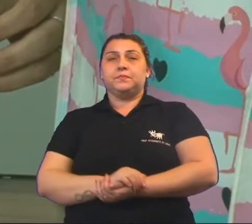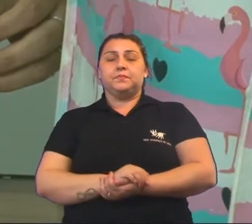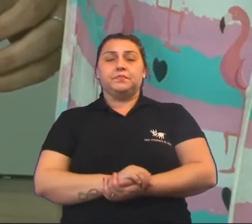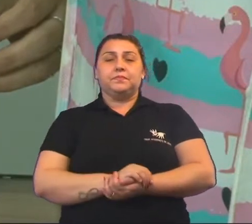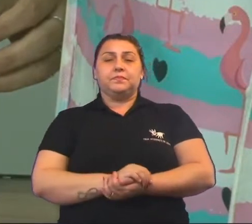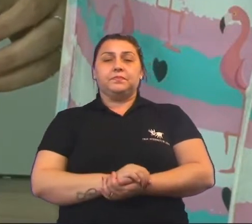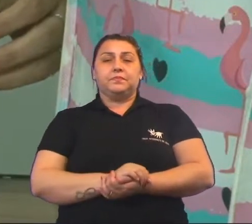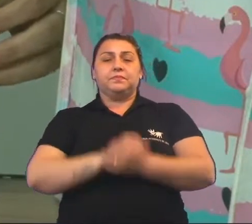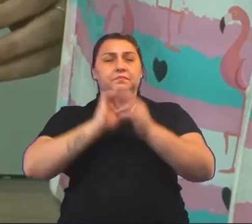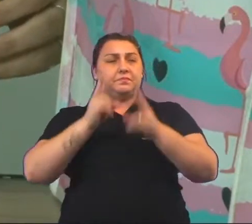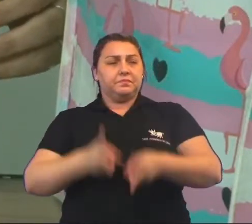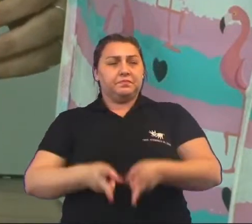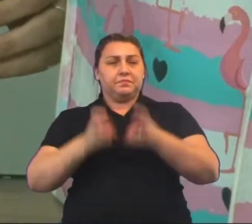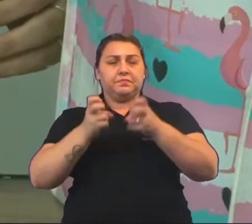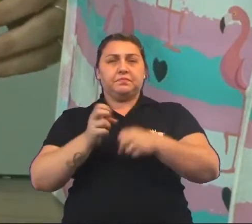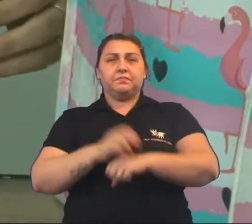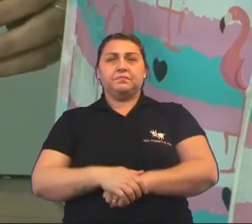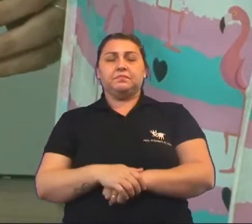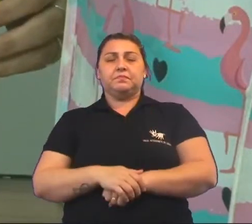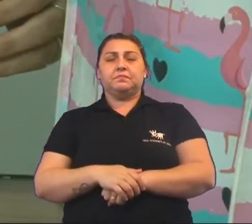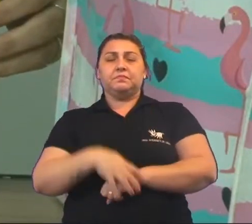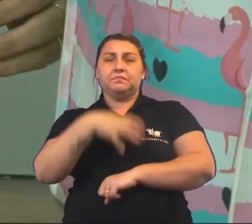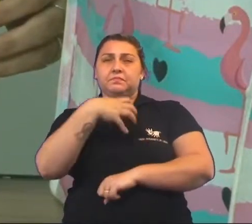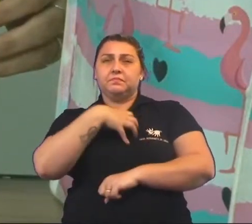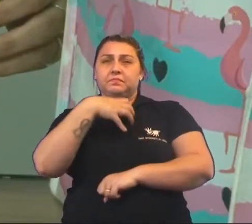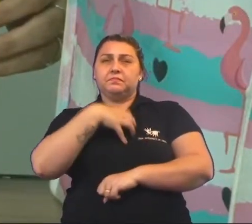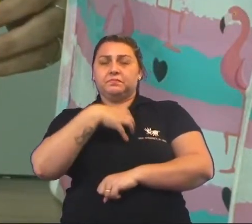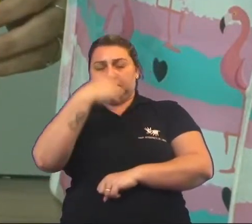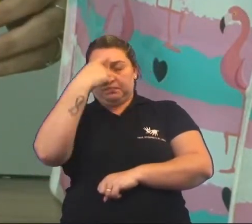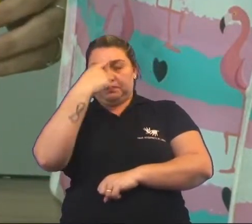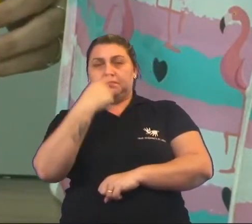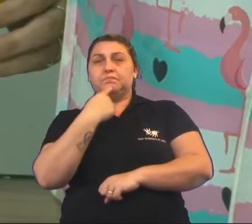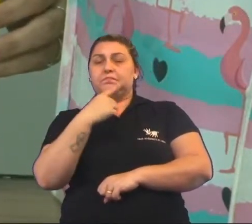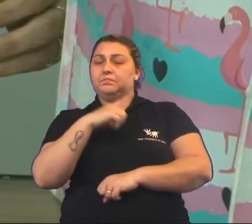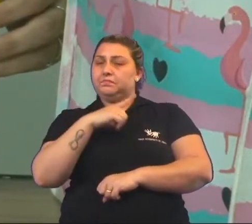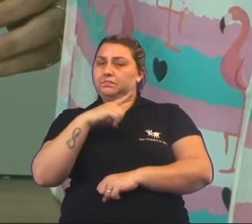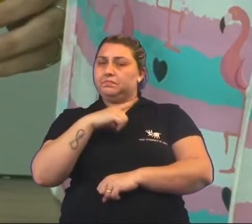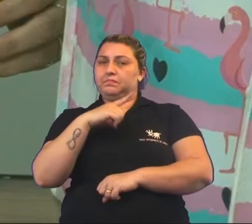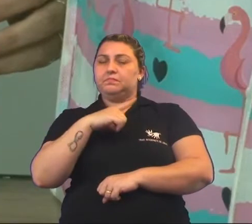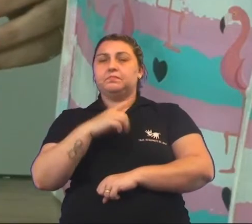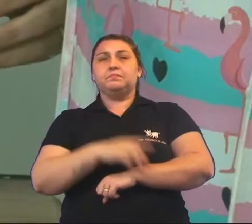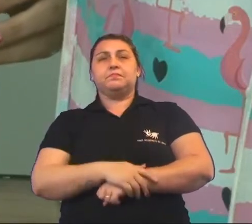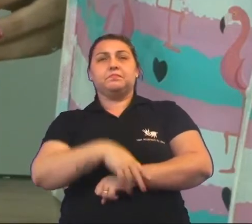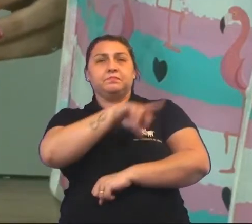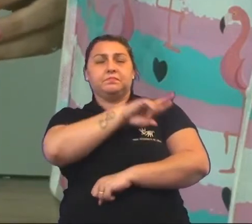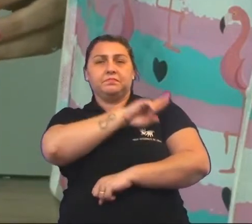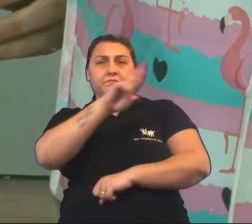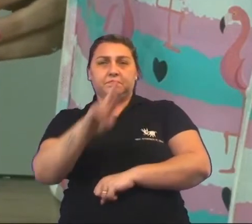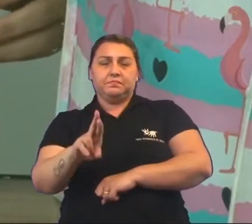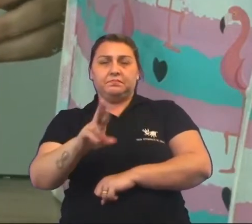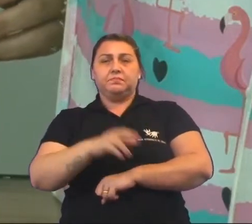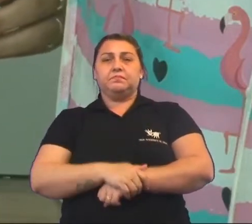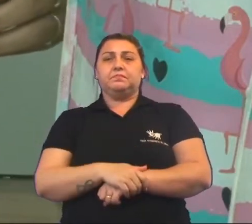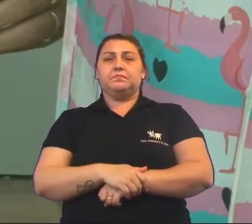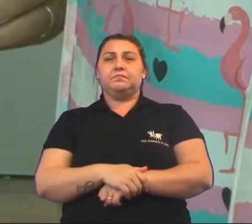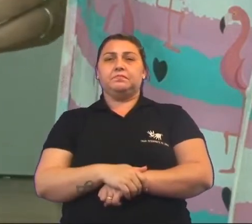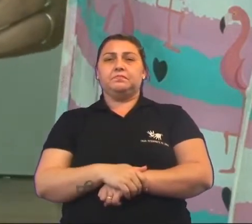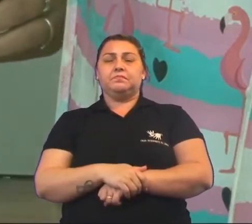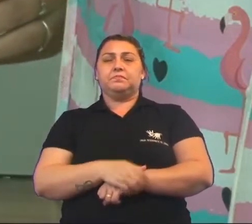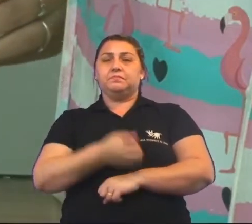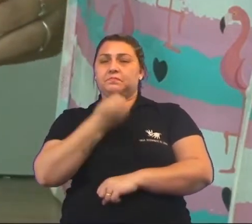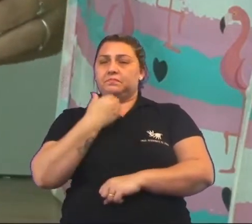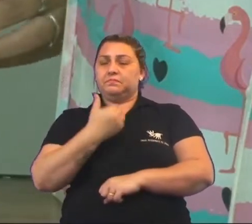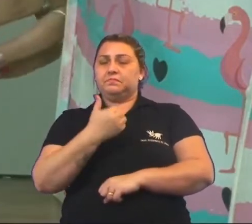Estão observando que formas esta imagem tem? Que forma está representado aqui nesta imagem? Muito